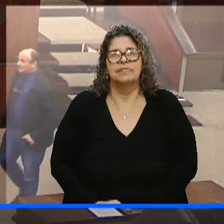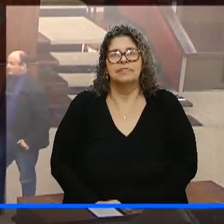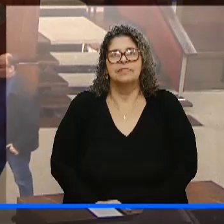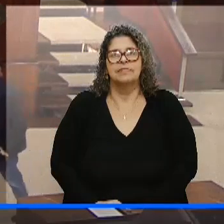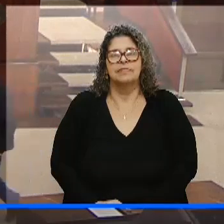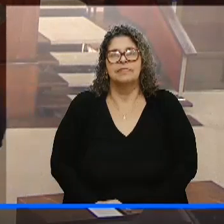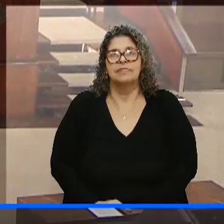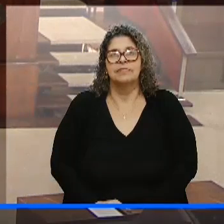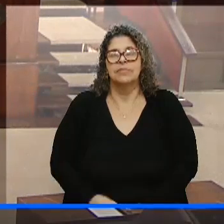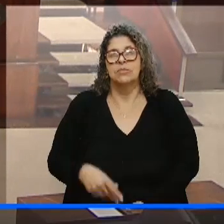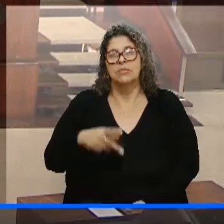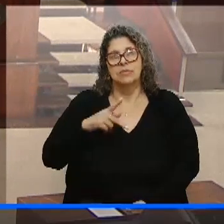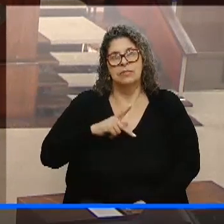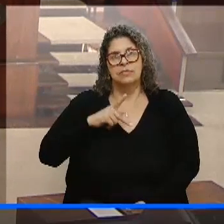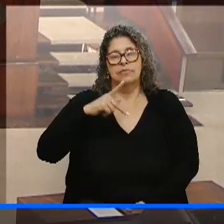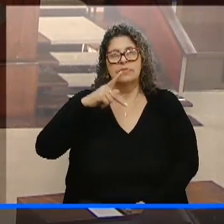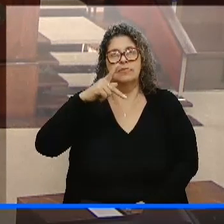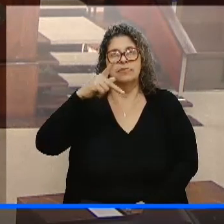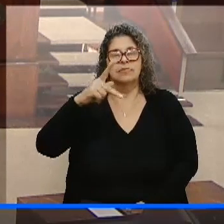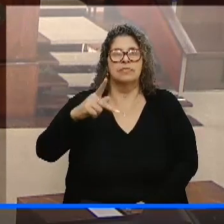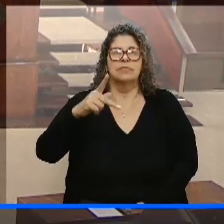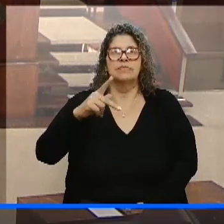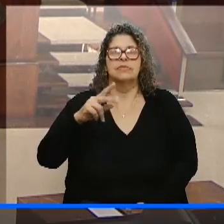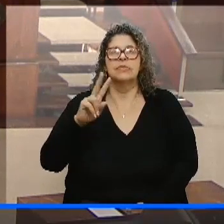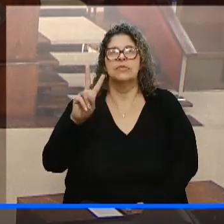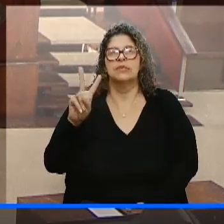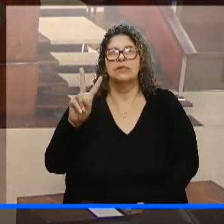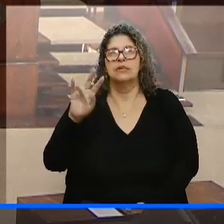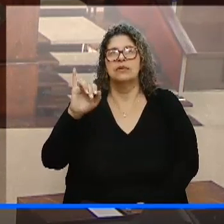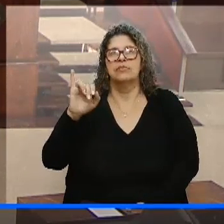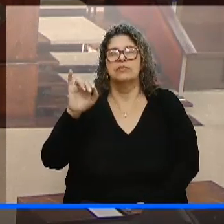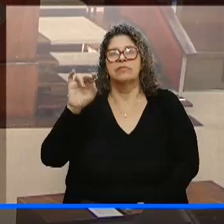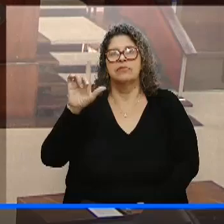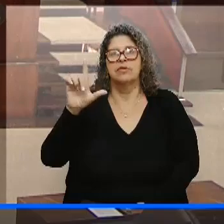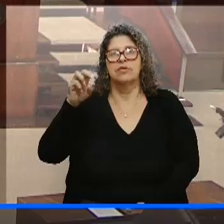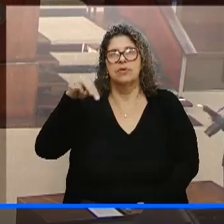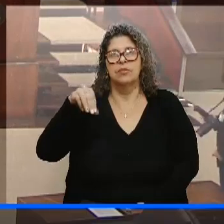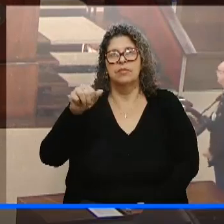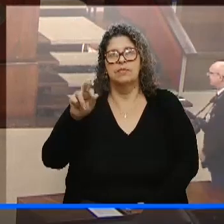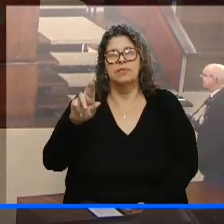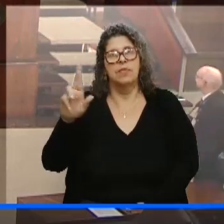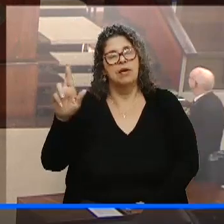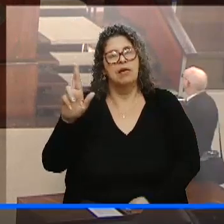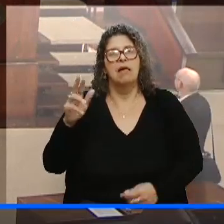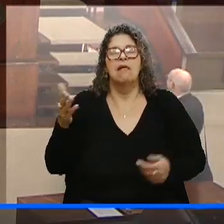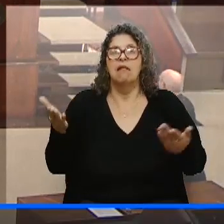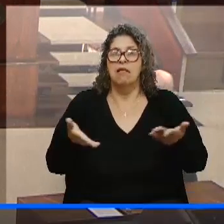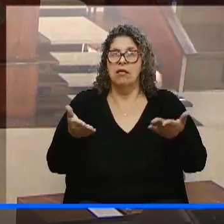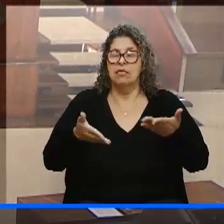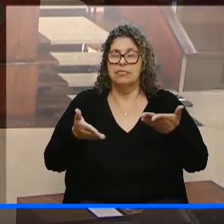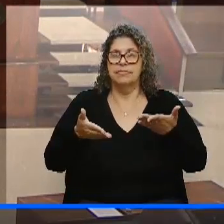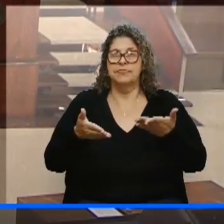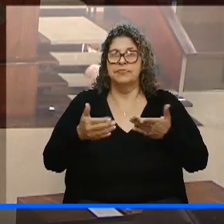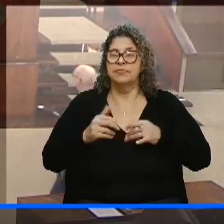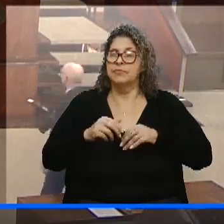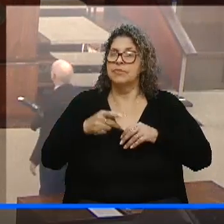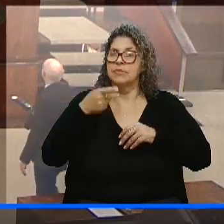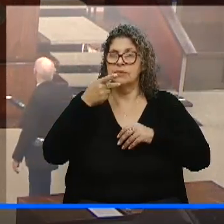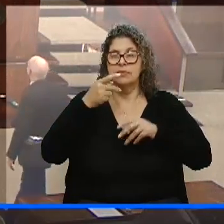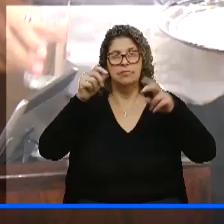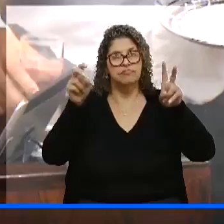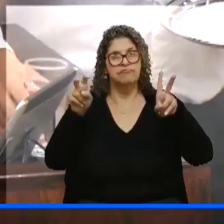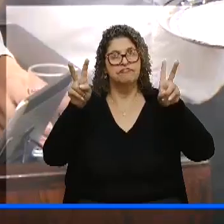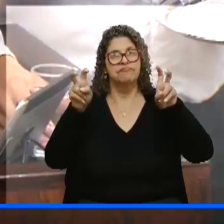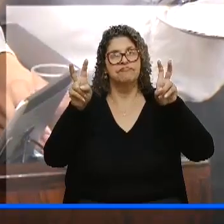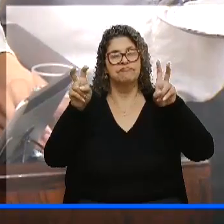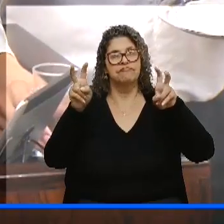presidente deu mais aqui em demais colegas é a minha manifestação hoje pra falar de mais